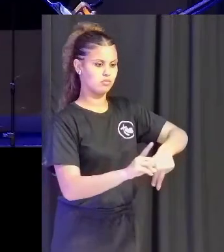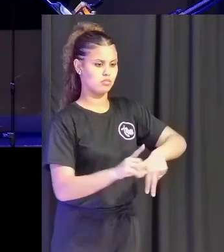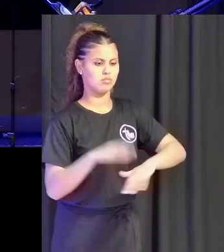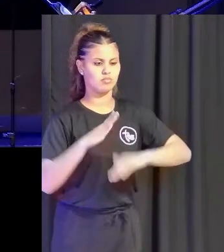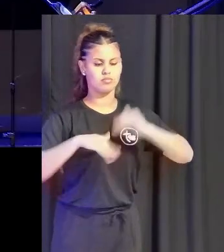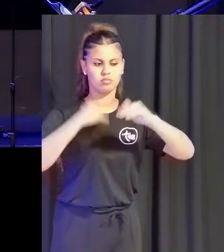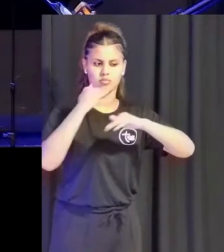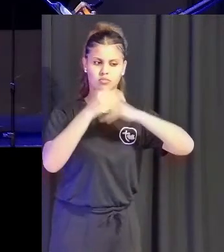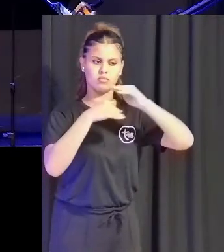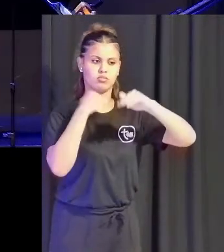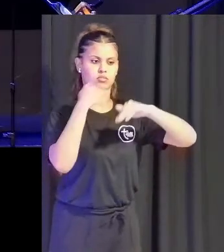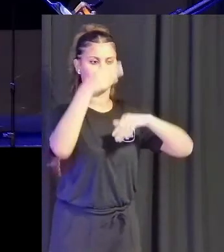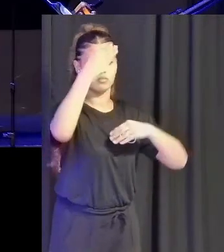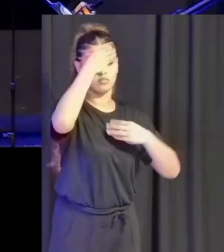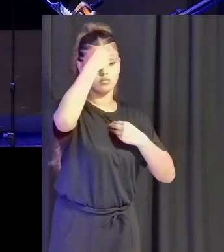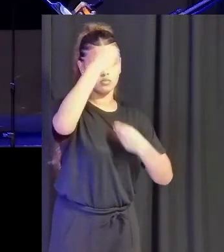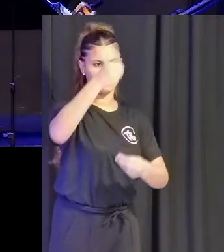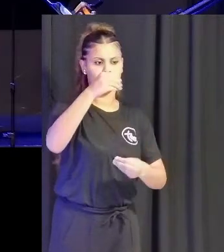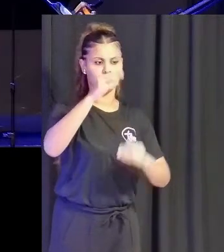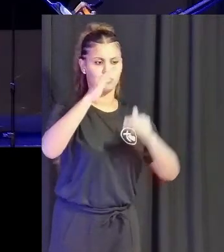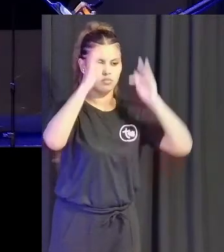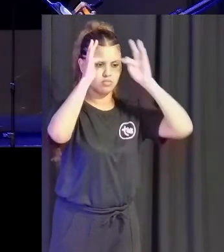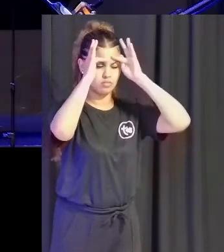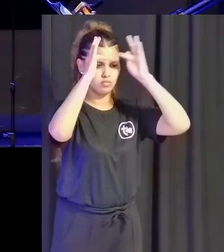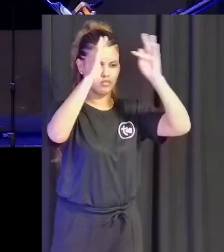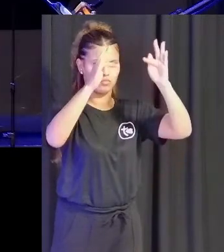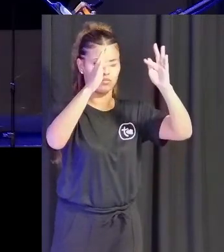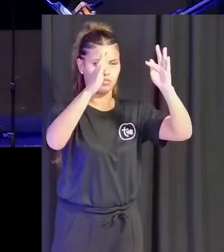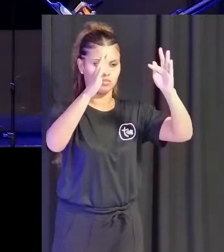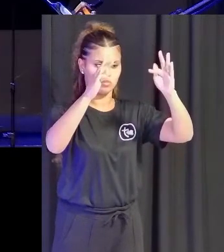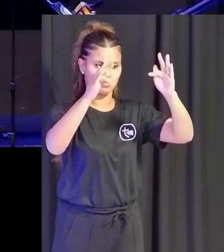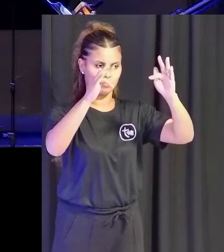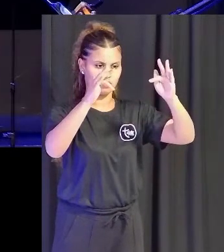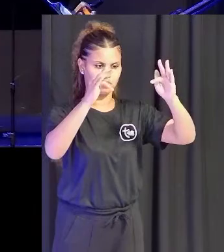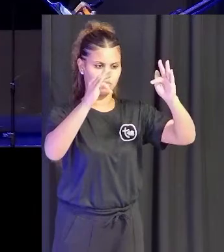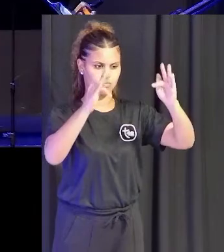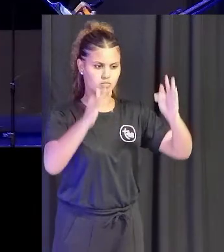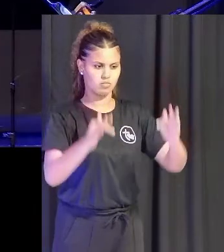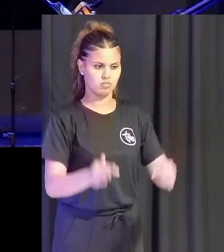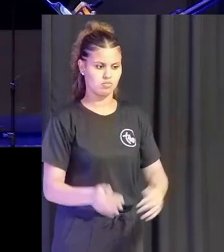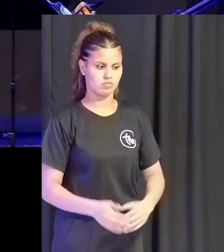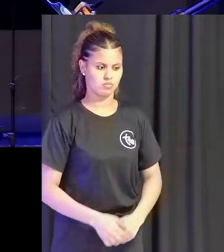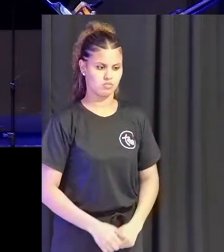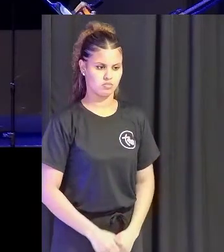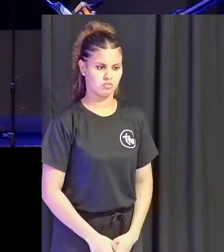em obediência a Ele. Não fique conforme com onde você está